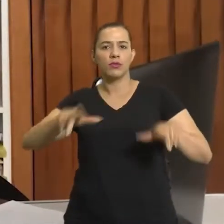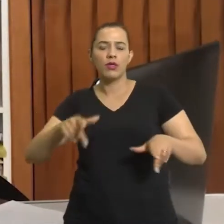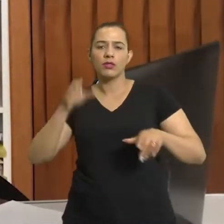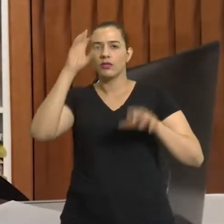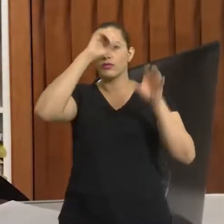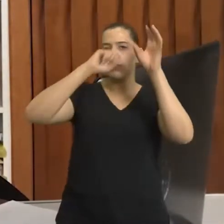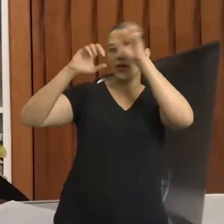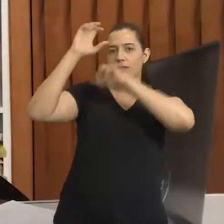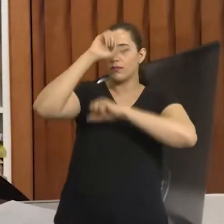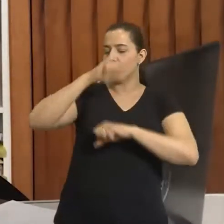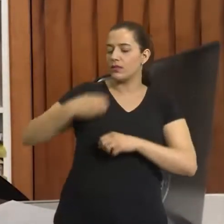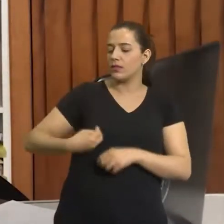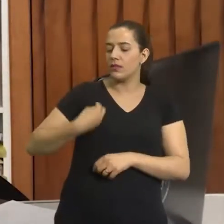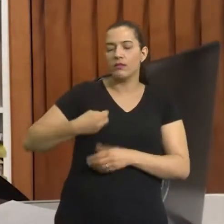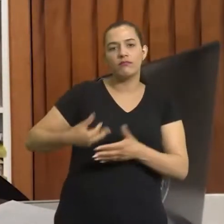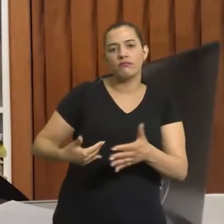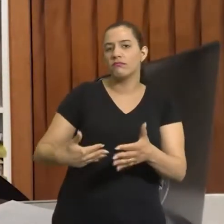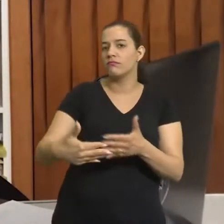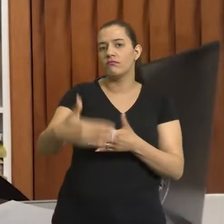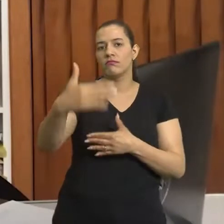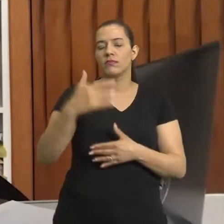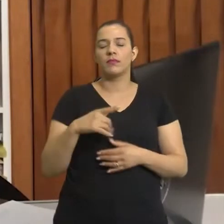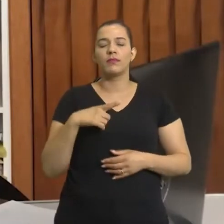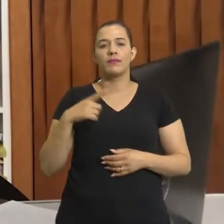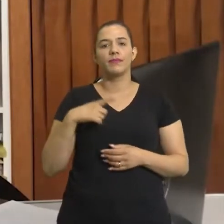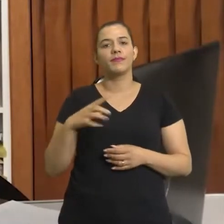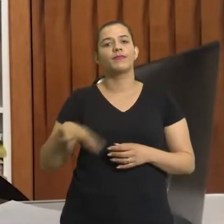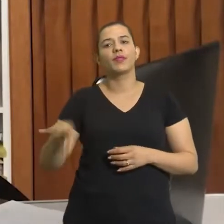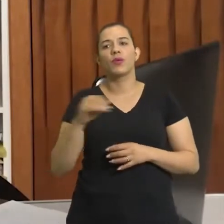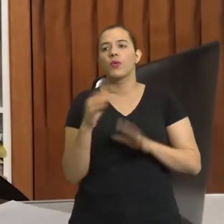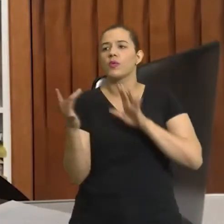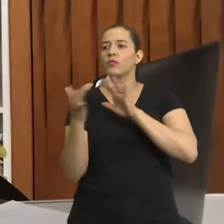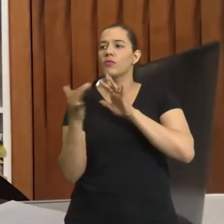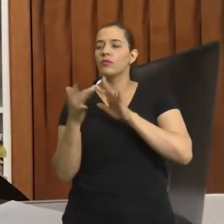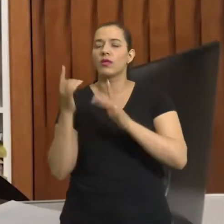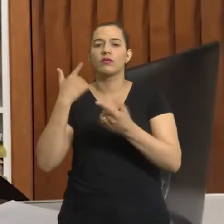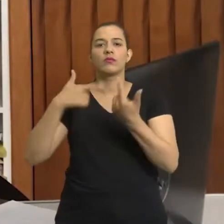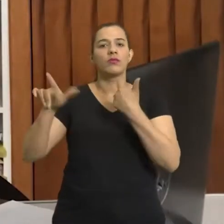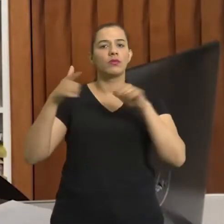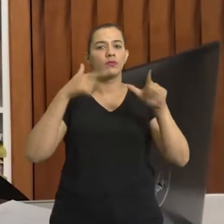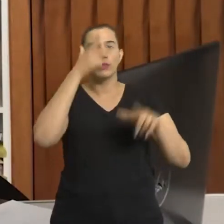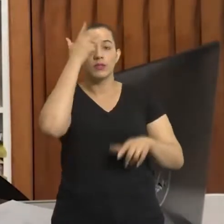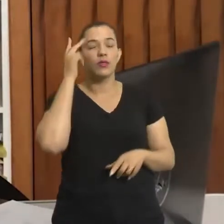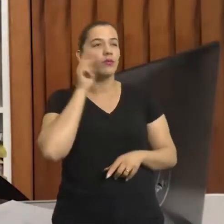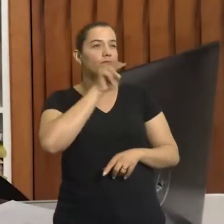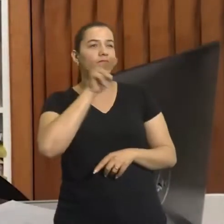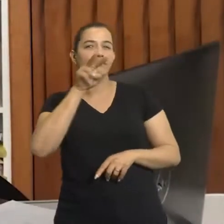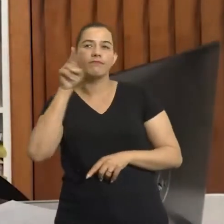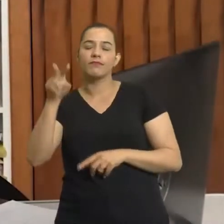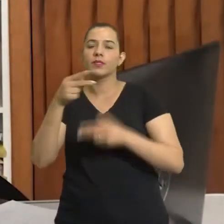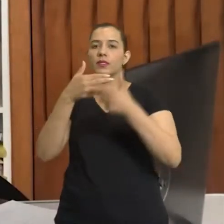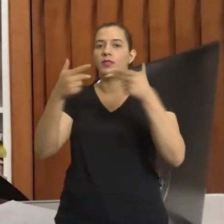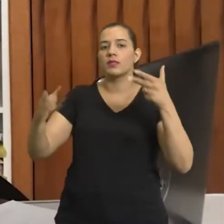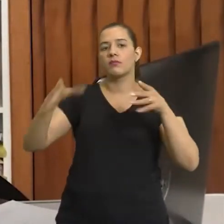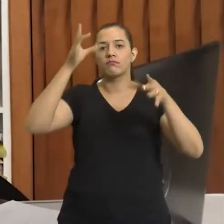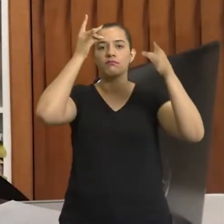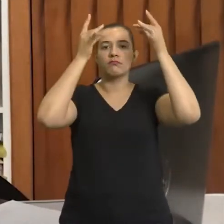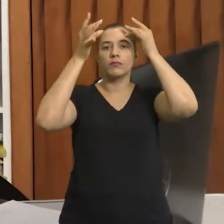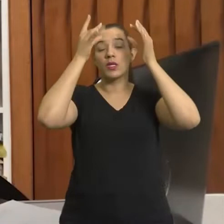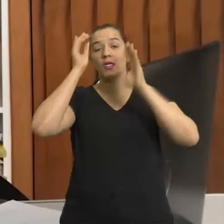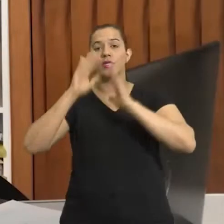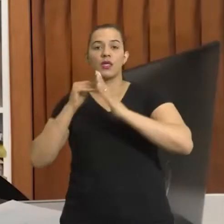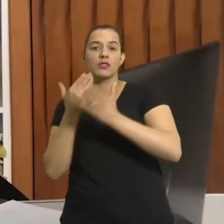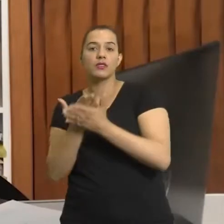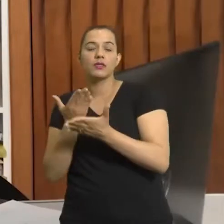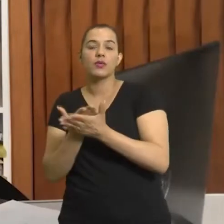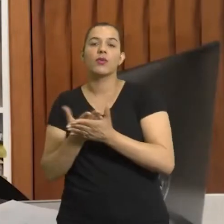adquirindo através da nossa vivência mesmo, da relação com as outras pessoas, da observação da vida, da escola, né, das